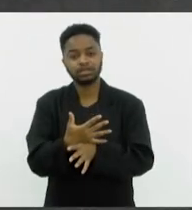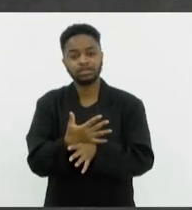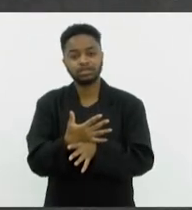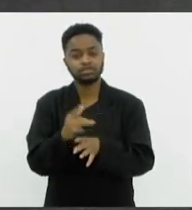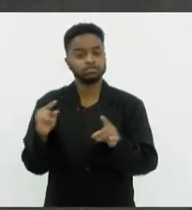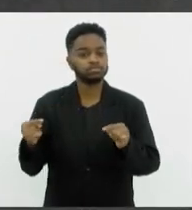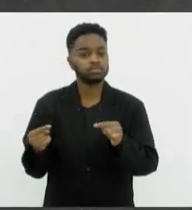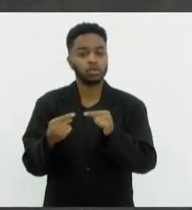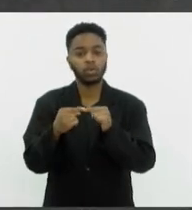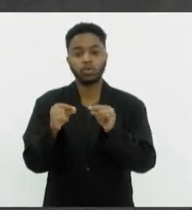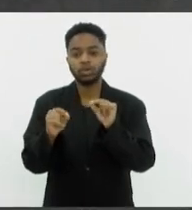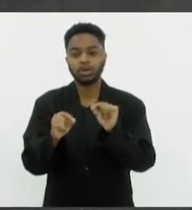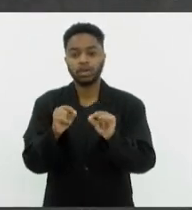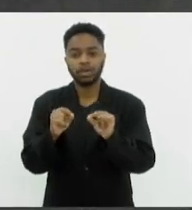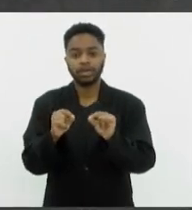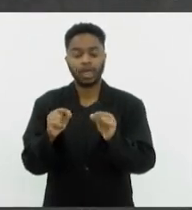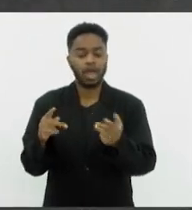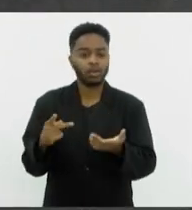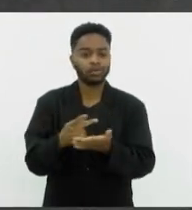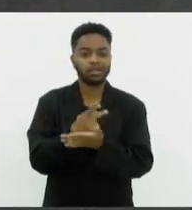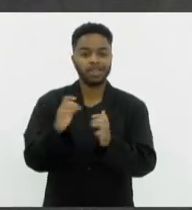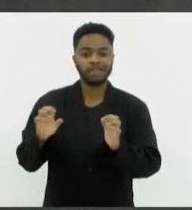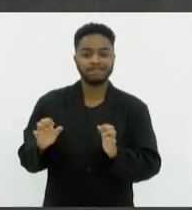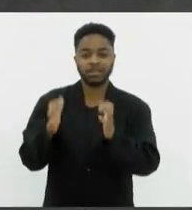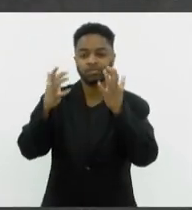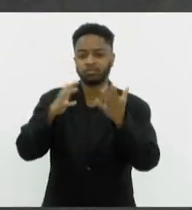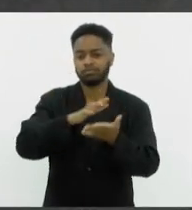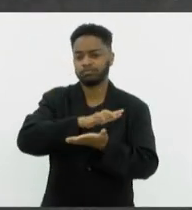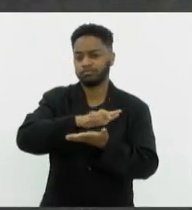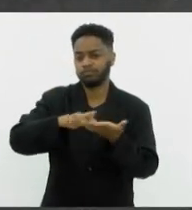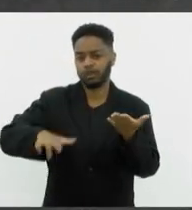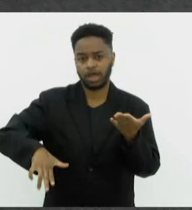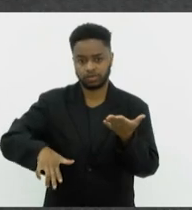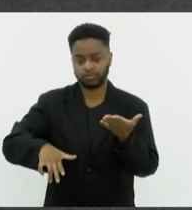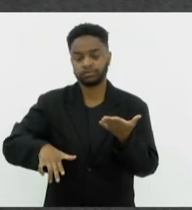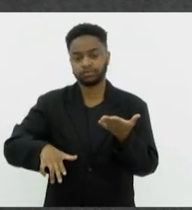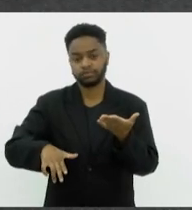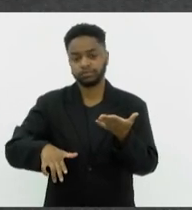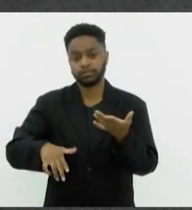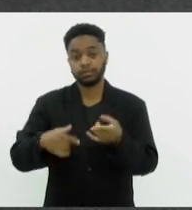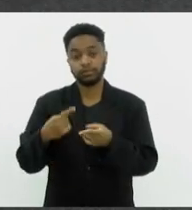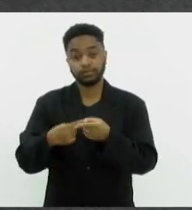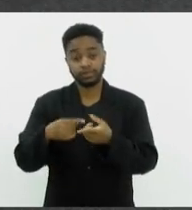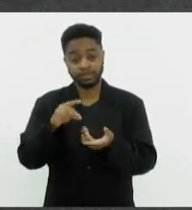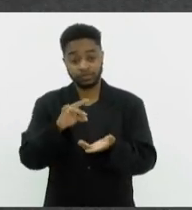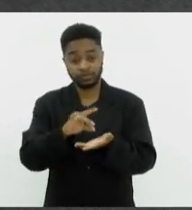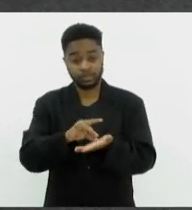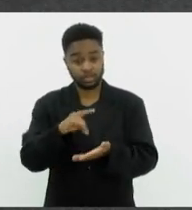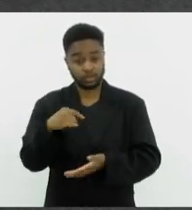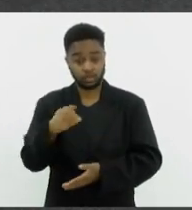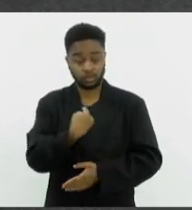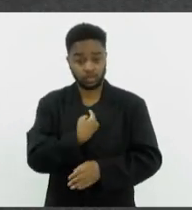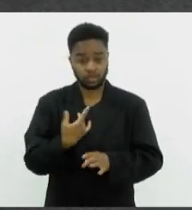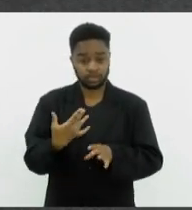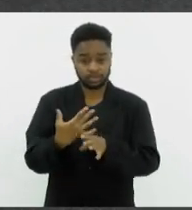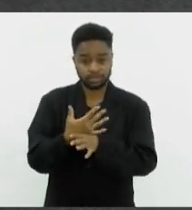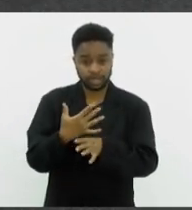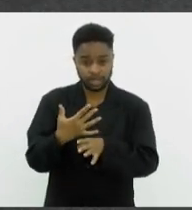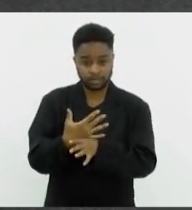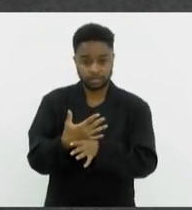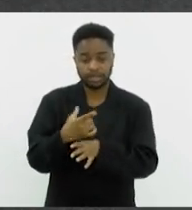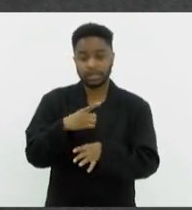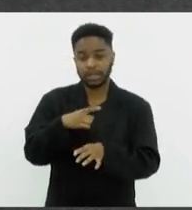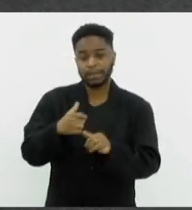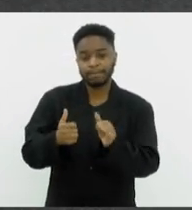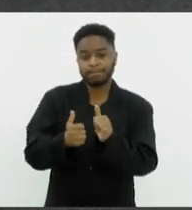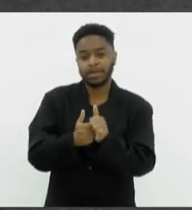vocacionada à realização de grandes espetáculos. Na verdade, o fato da gente ser uma cidade entre o mar,